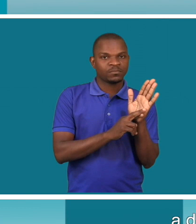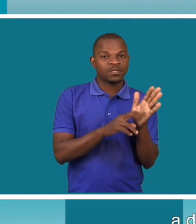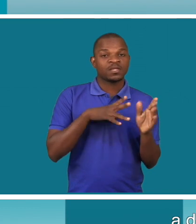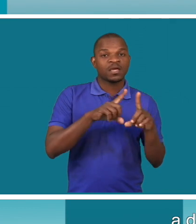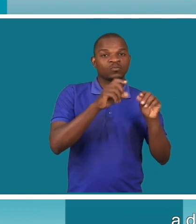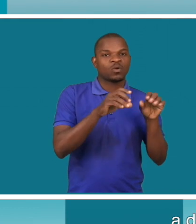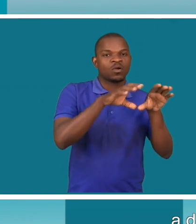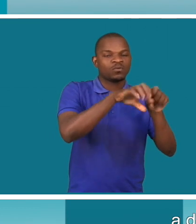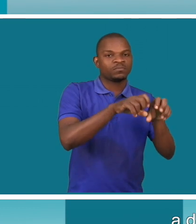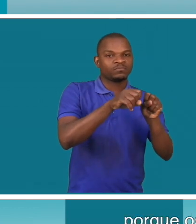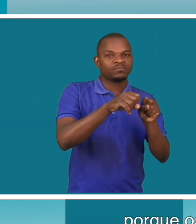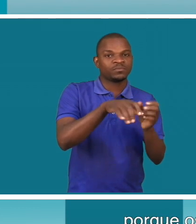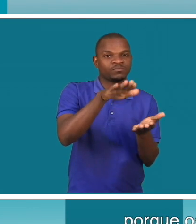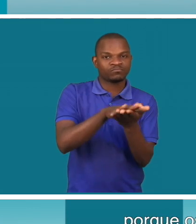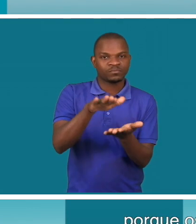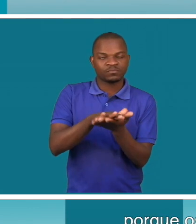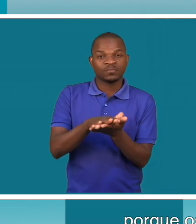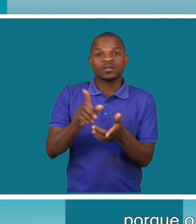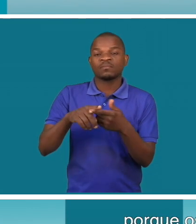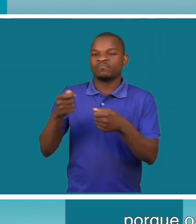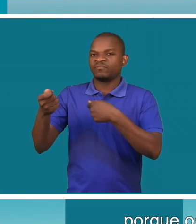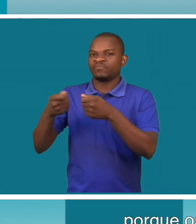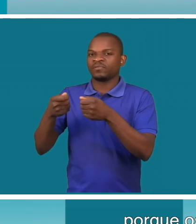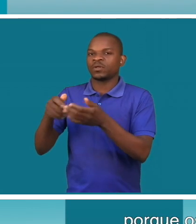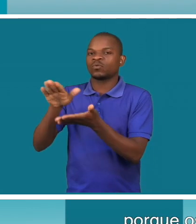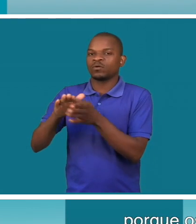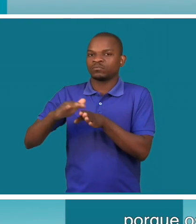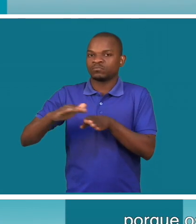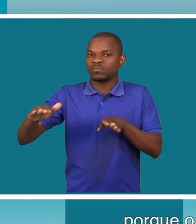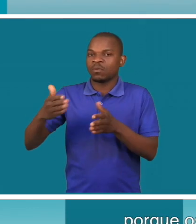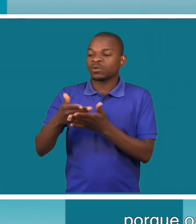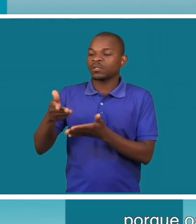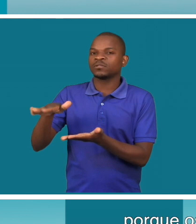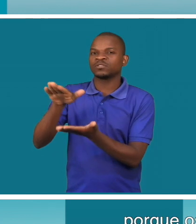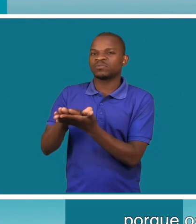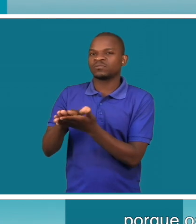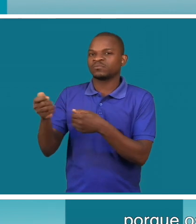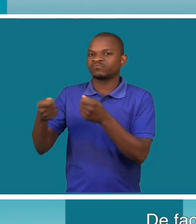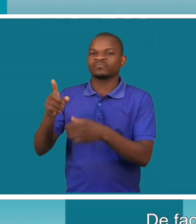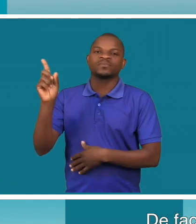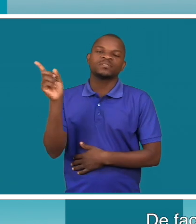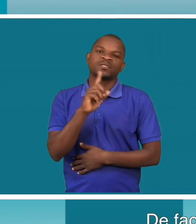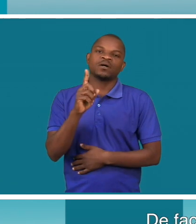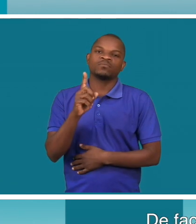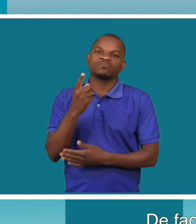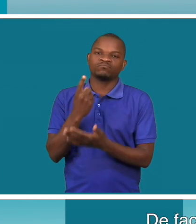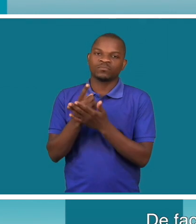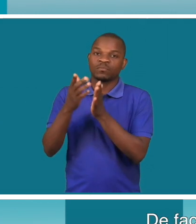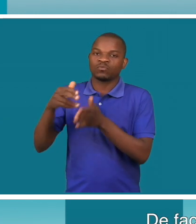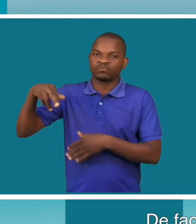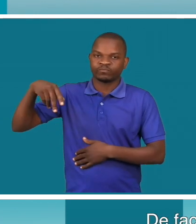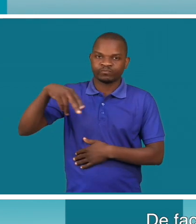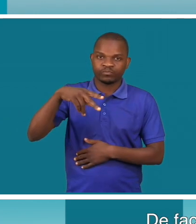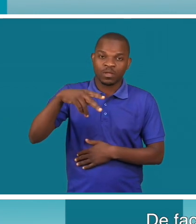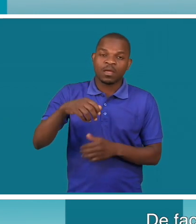lugares fixos. Porque os passeios não foram concebidos para venda, mas sim para a transatabilidade de peões. Agora, de facto, temos muitos